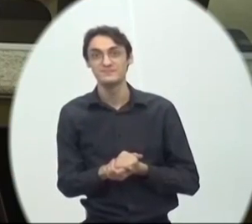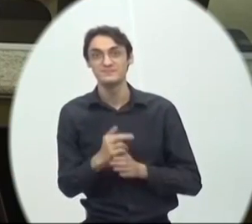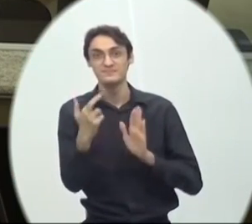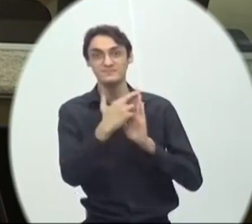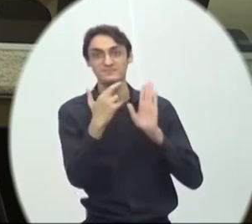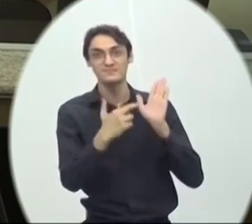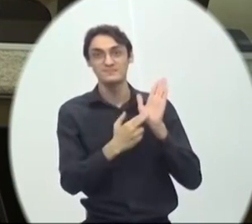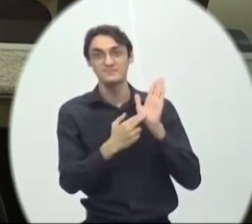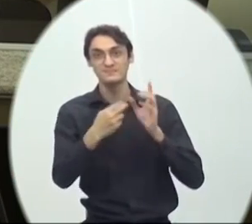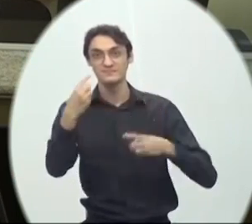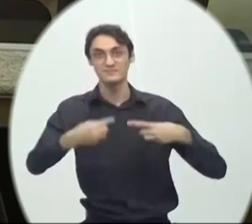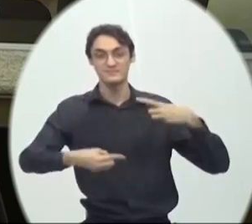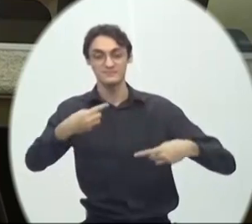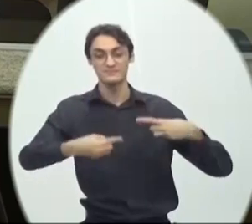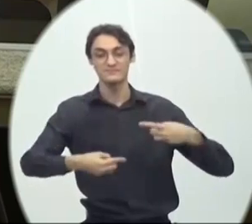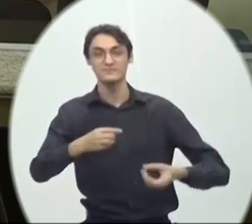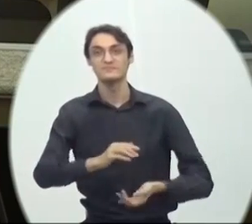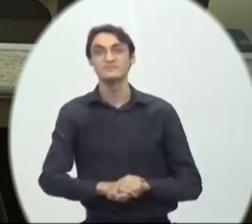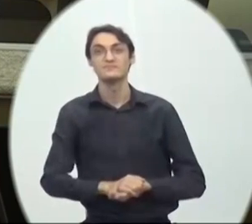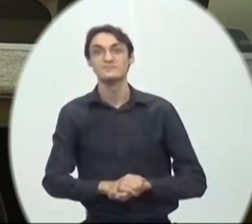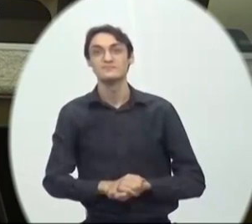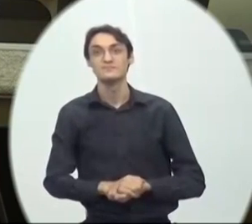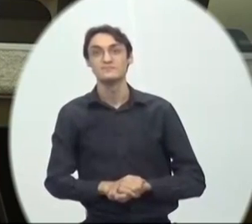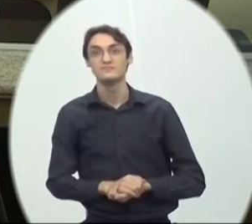O requerimento continua em discussão.